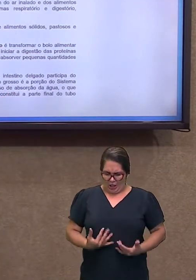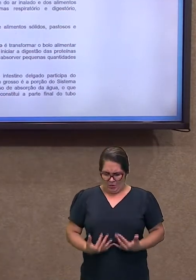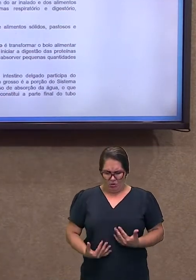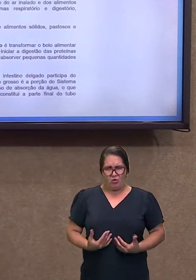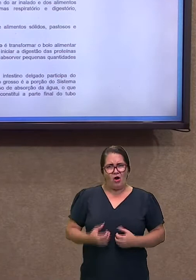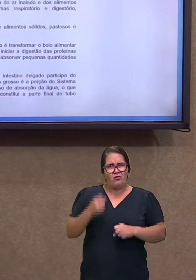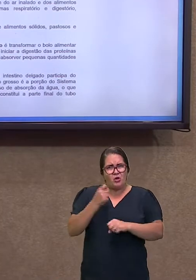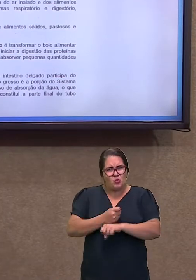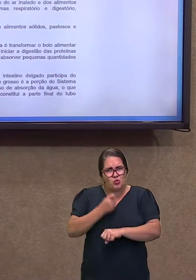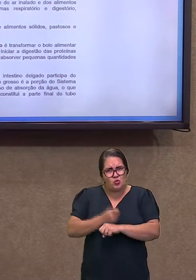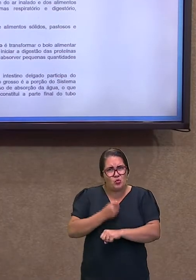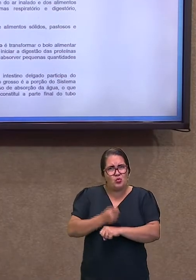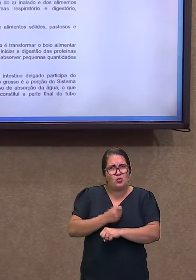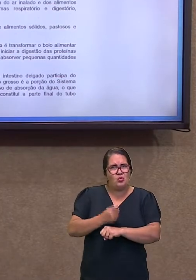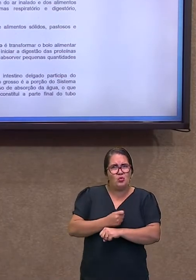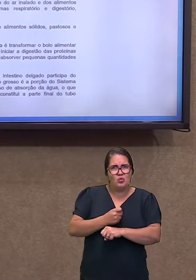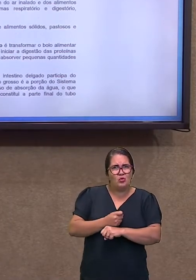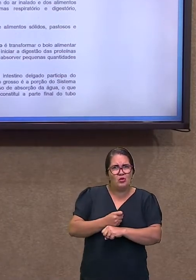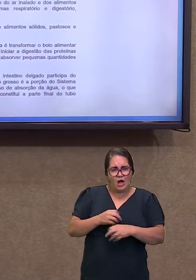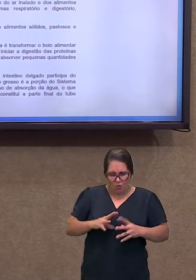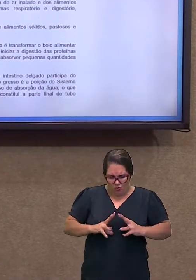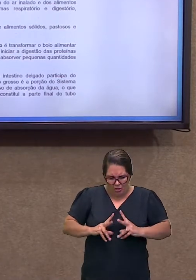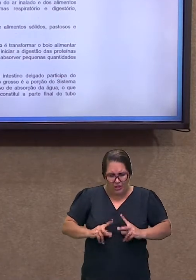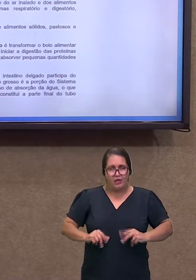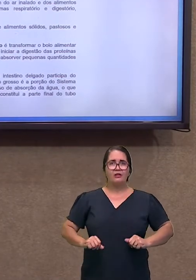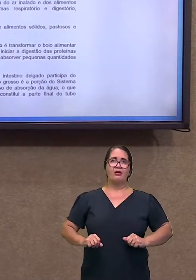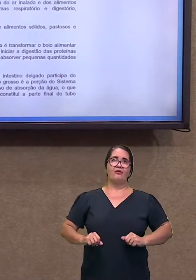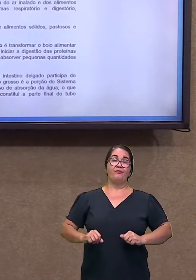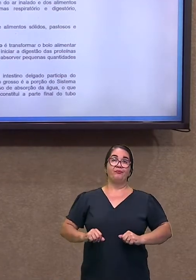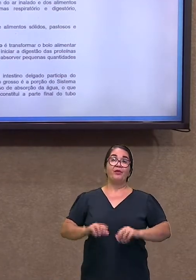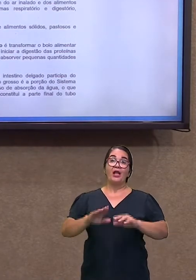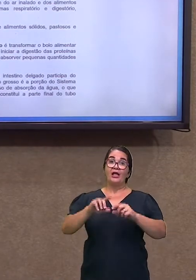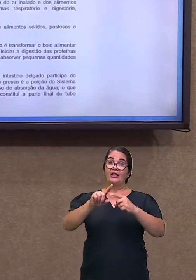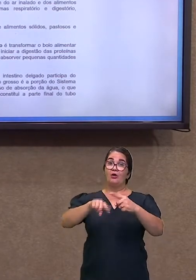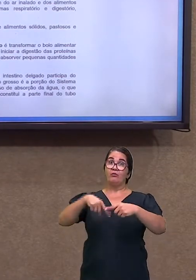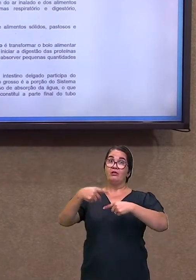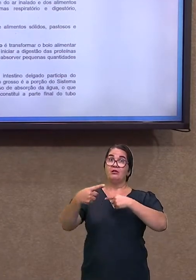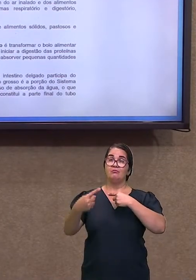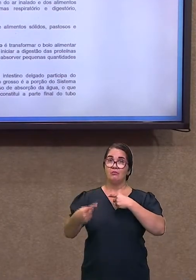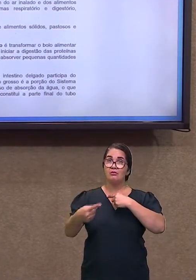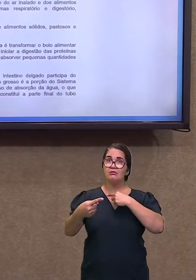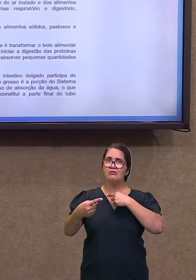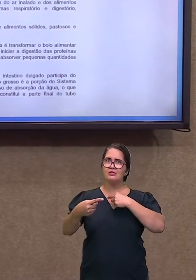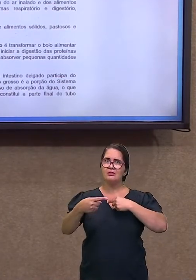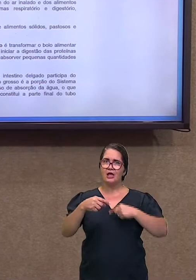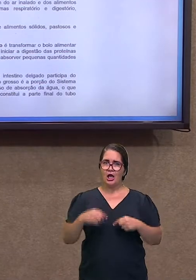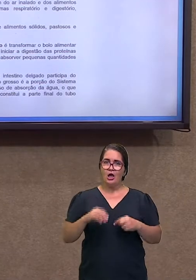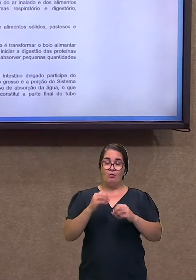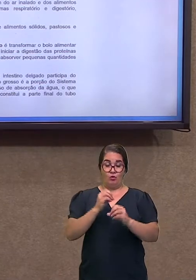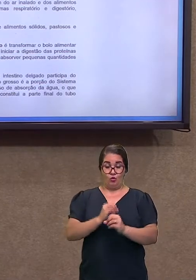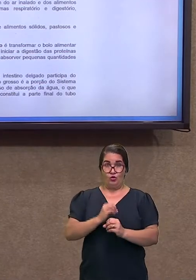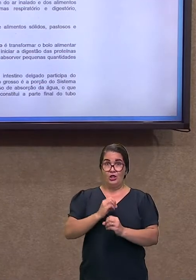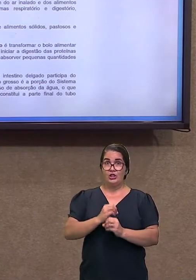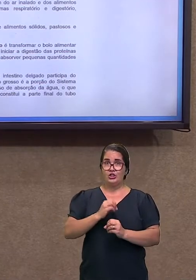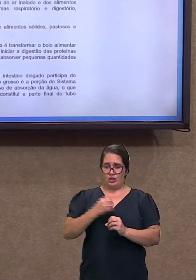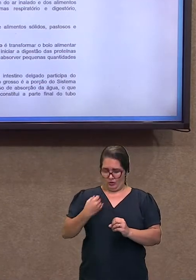ele participa deste processo digestório? Lá no